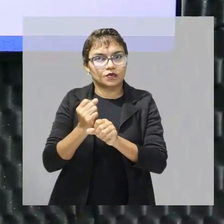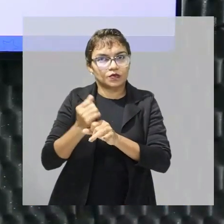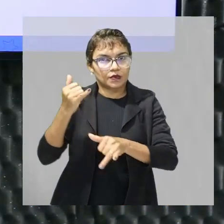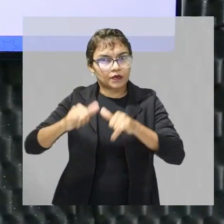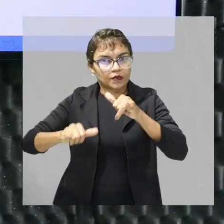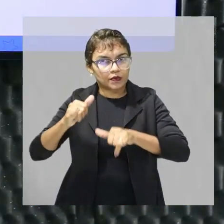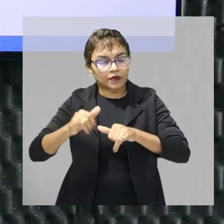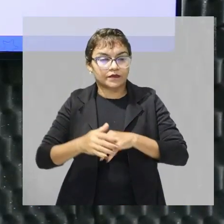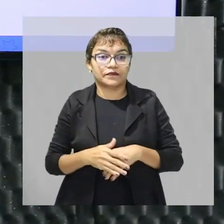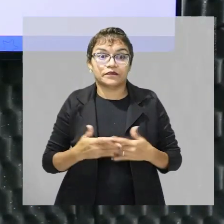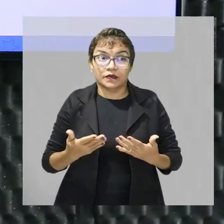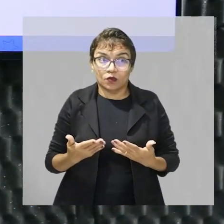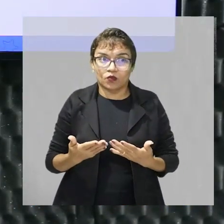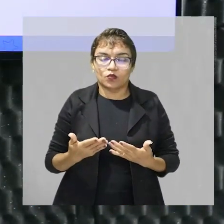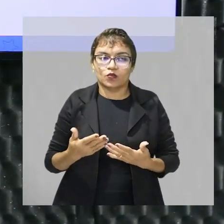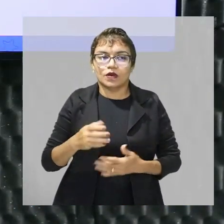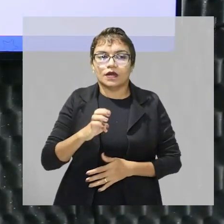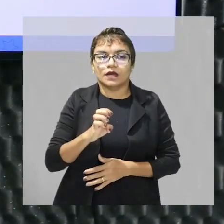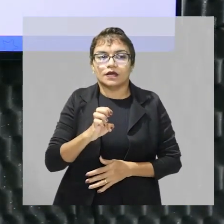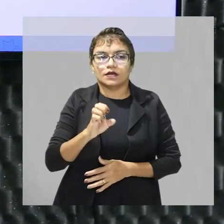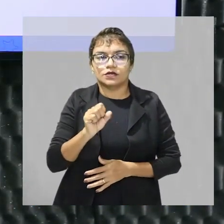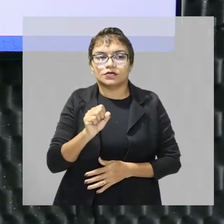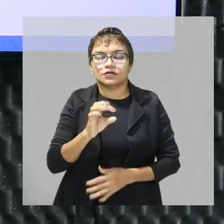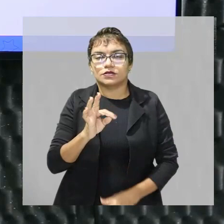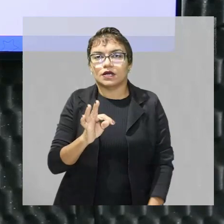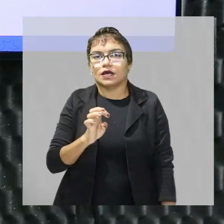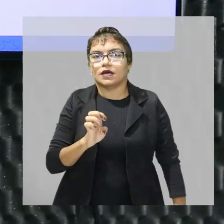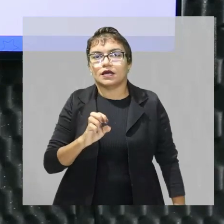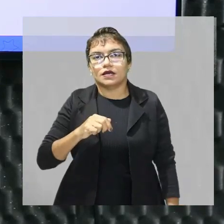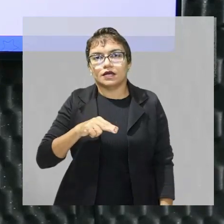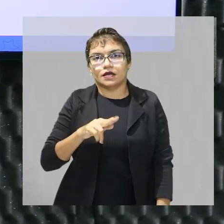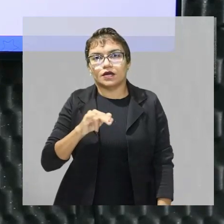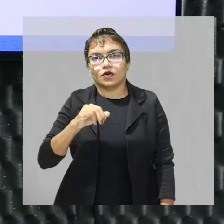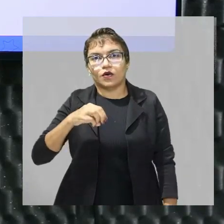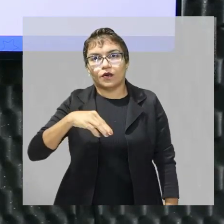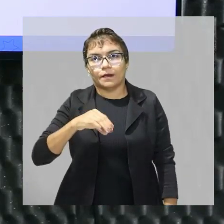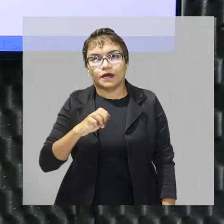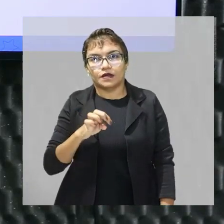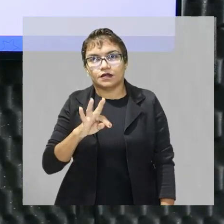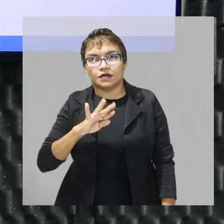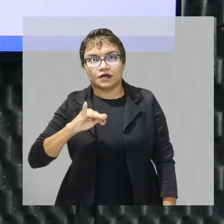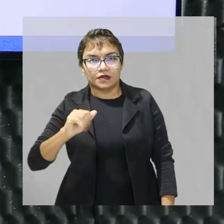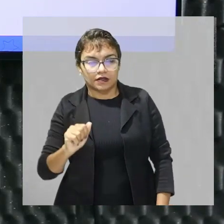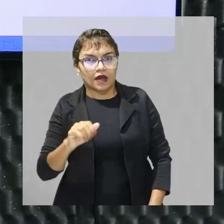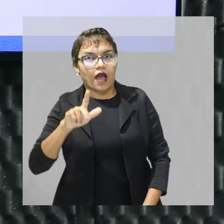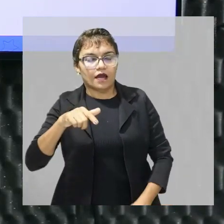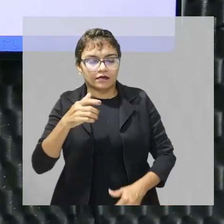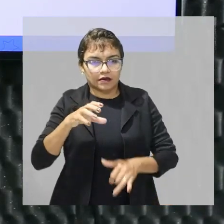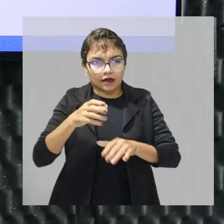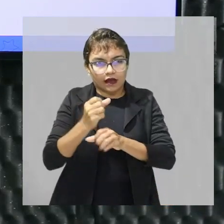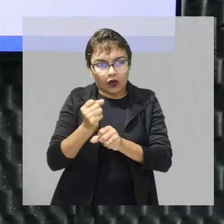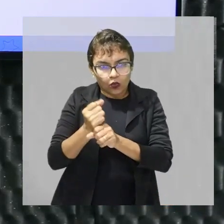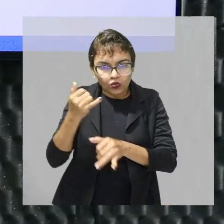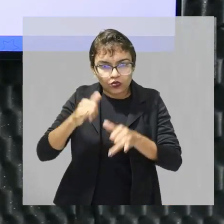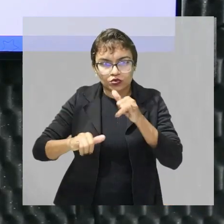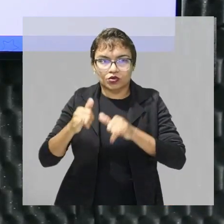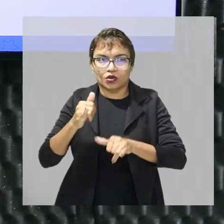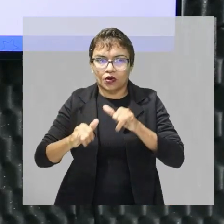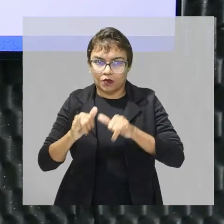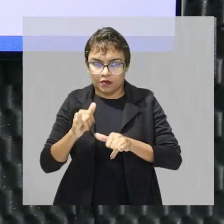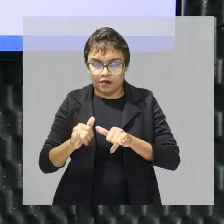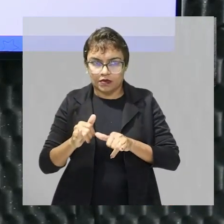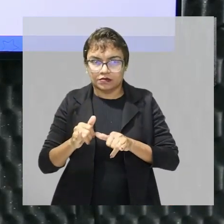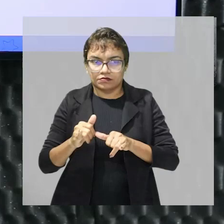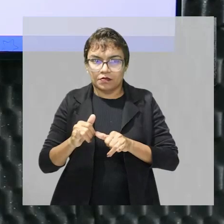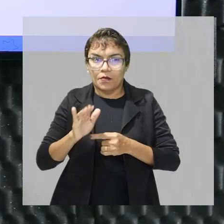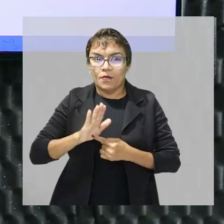O cálculo estequiométrico estabelece uma relação entre as quantias de reagentes e produtos de uma reação